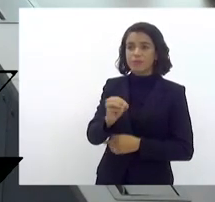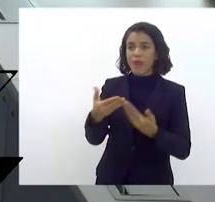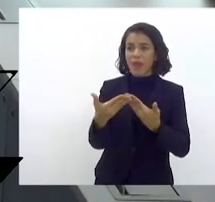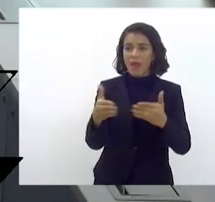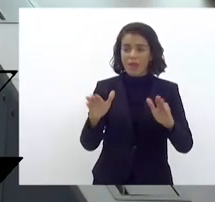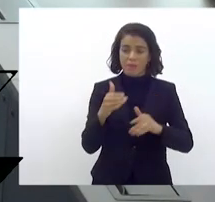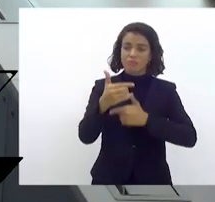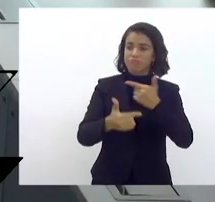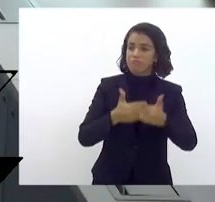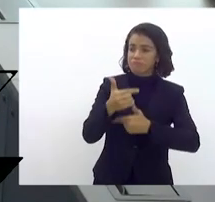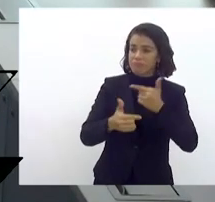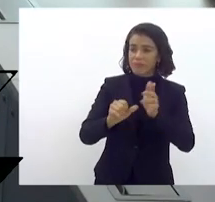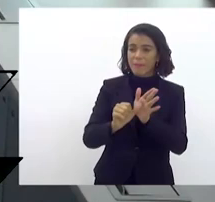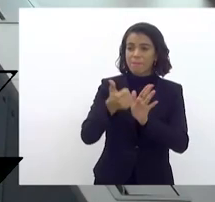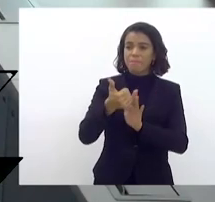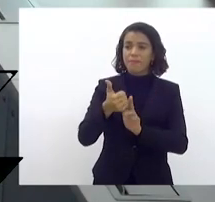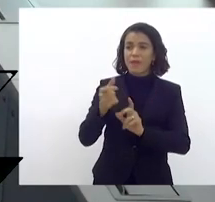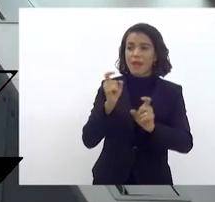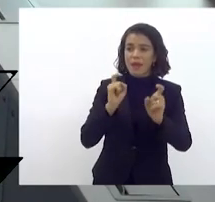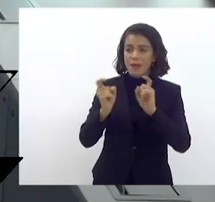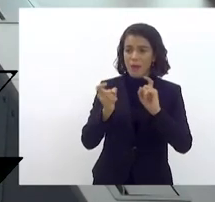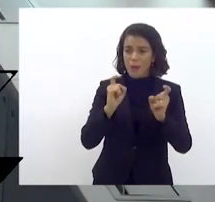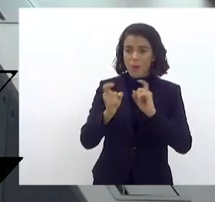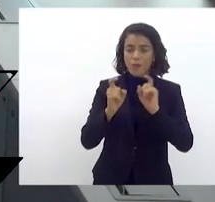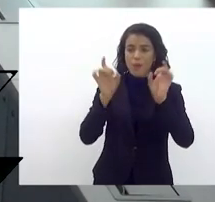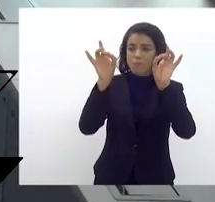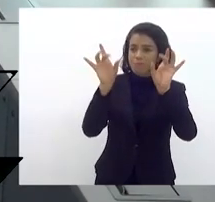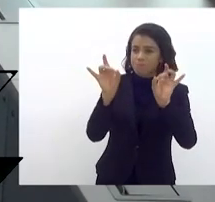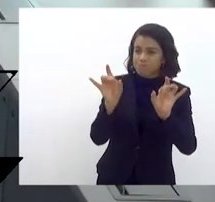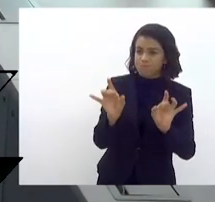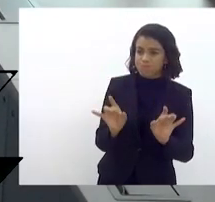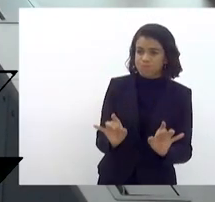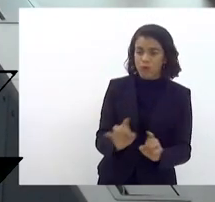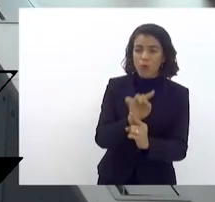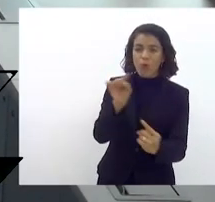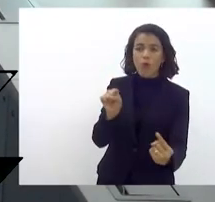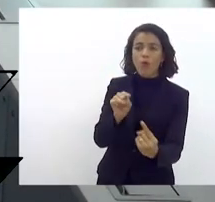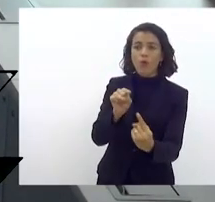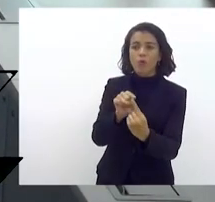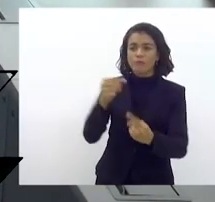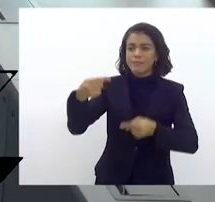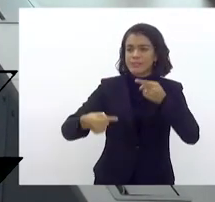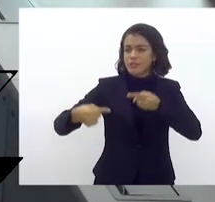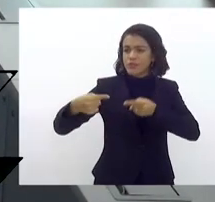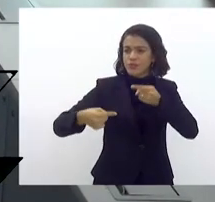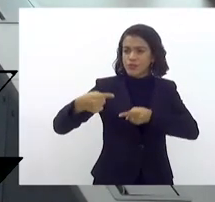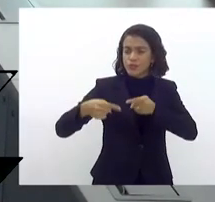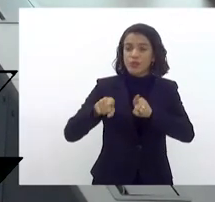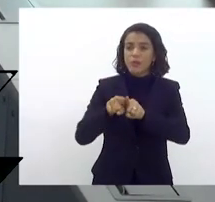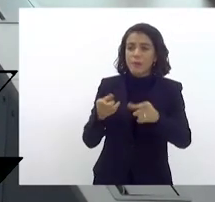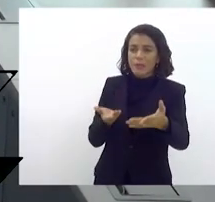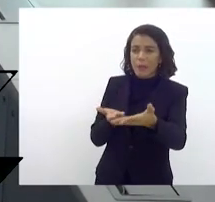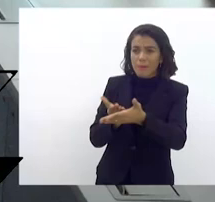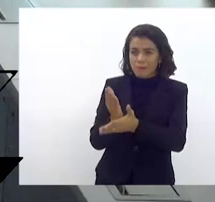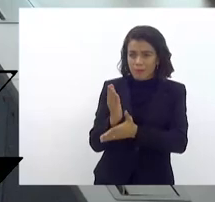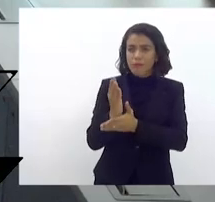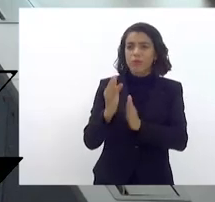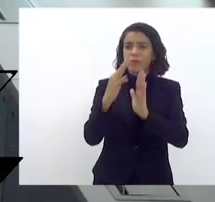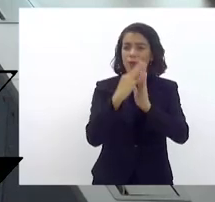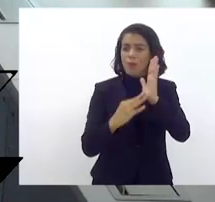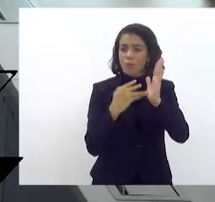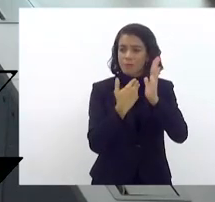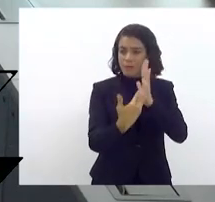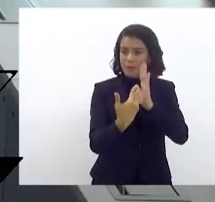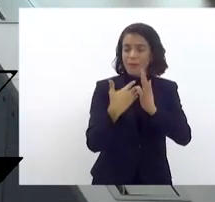por abertos os trabalhos da primeira reunião extraordinária com o objetivo de discussão e aprovação do plano de trabalho